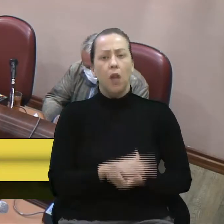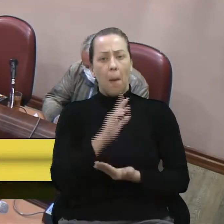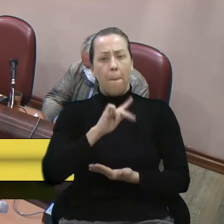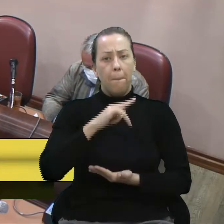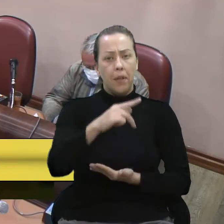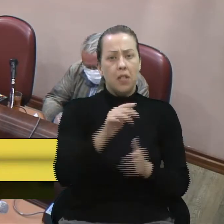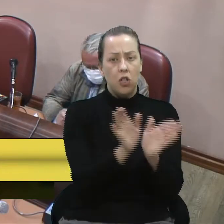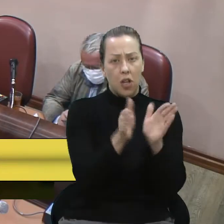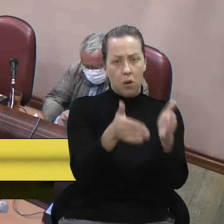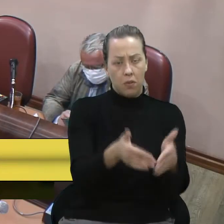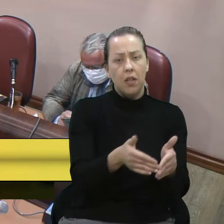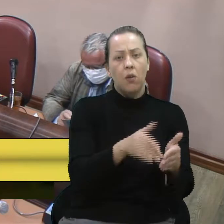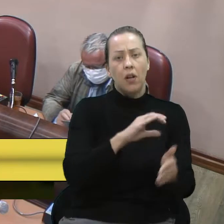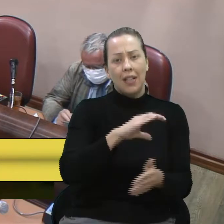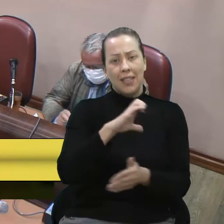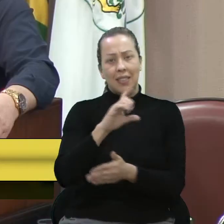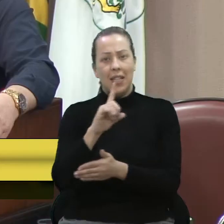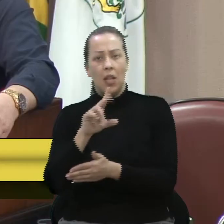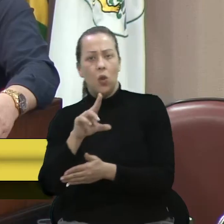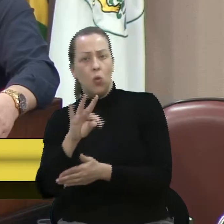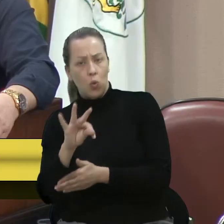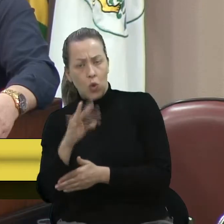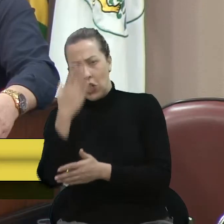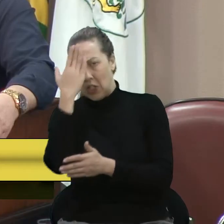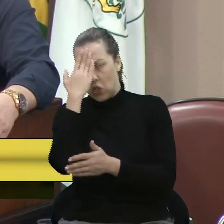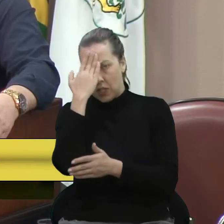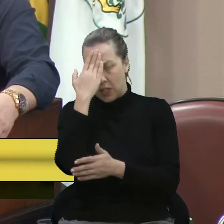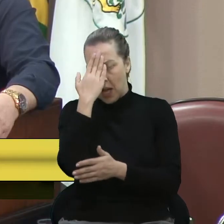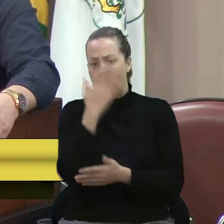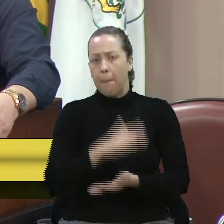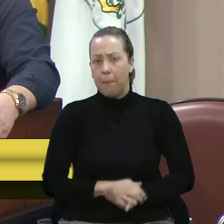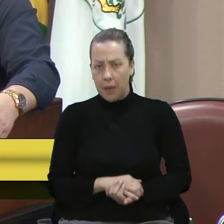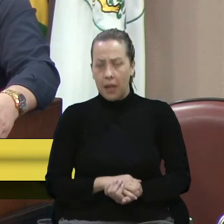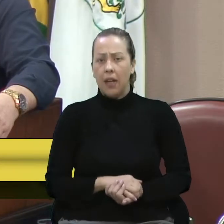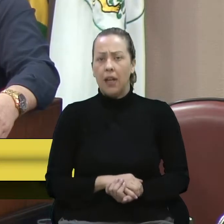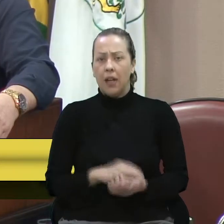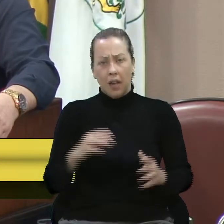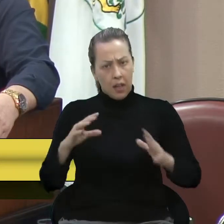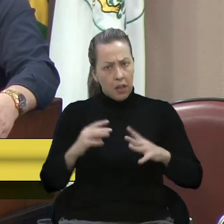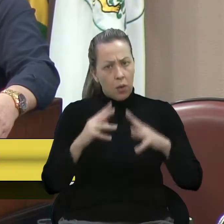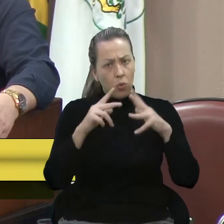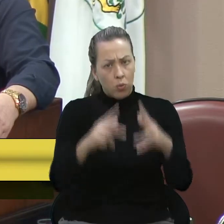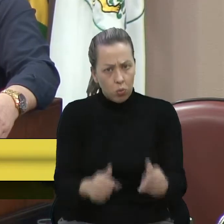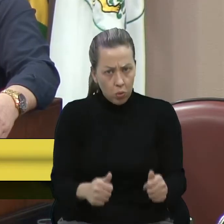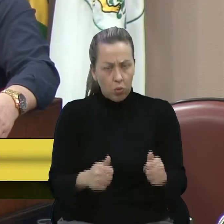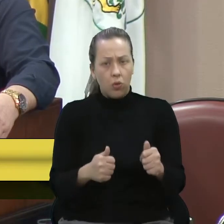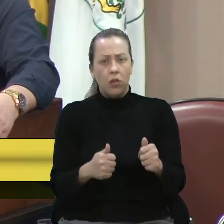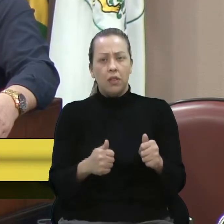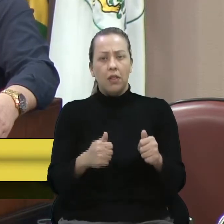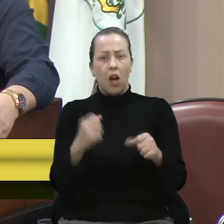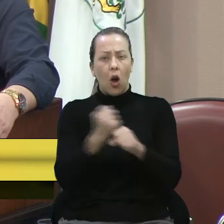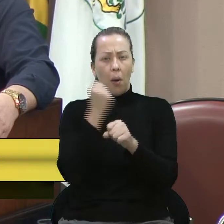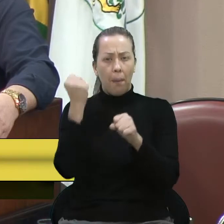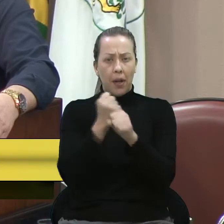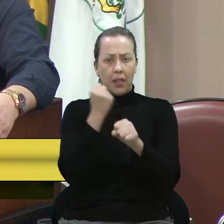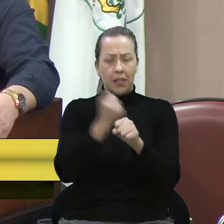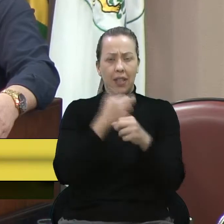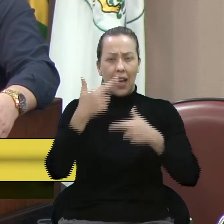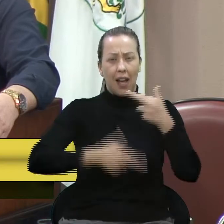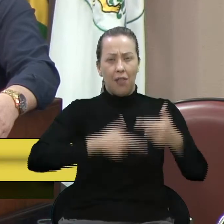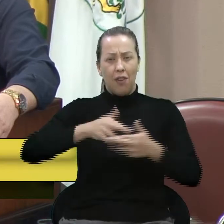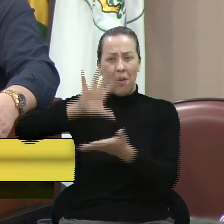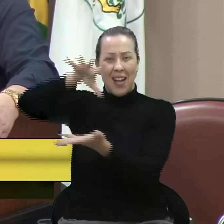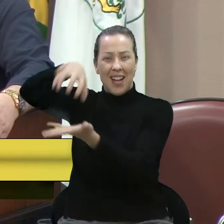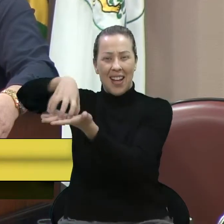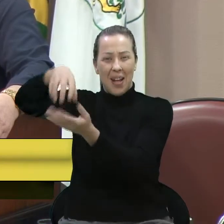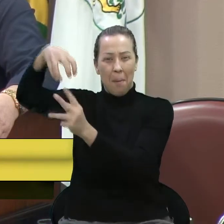da comissão da FEDUT, a gente sabe, né, que ainda bem, né, com todas essas obras, né, de EPIs, enfim,